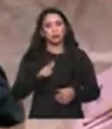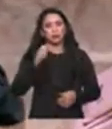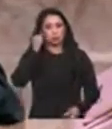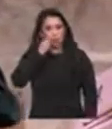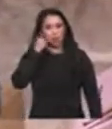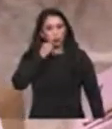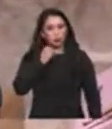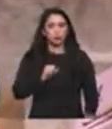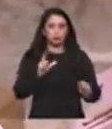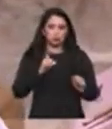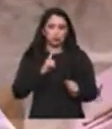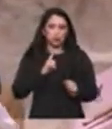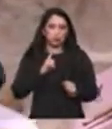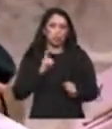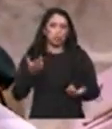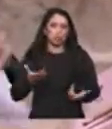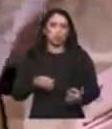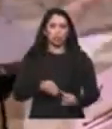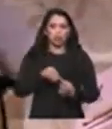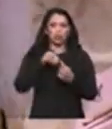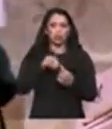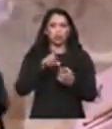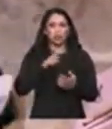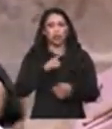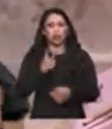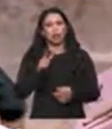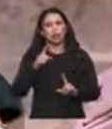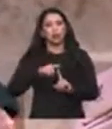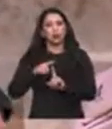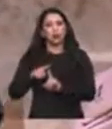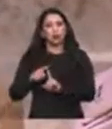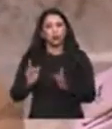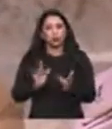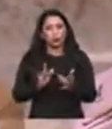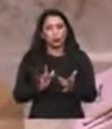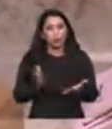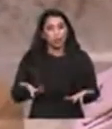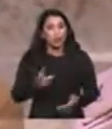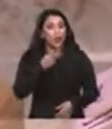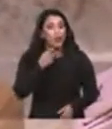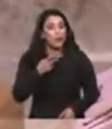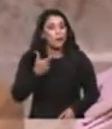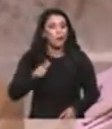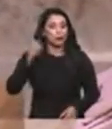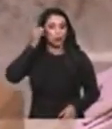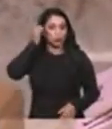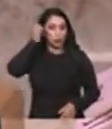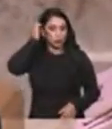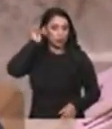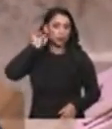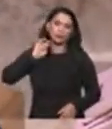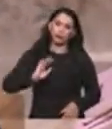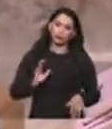da República não poderia indicar ou solicitar algum tipo de contato. Não é nesse ponto. Isso um senador da